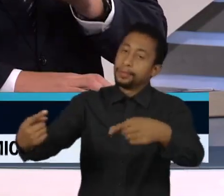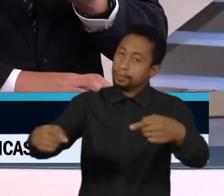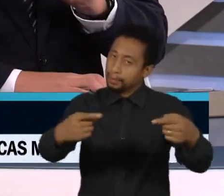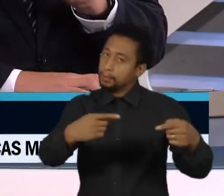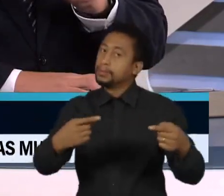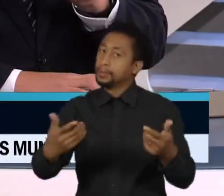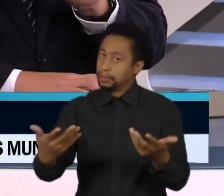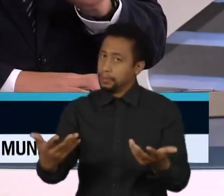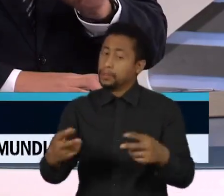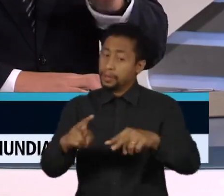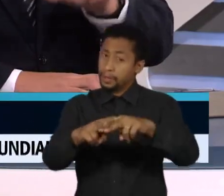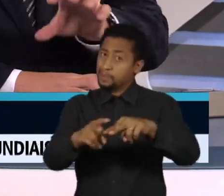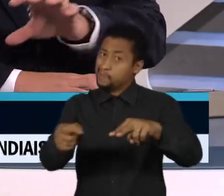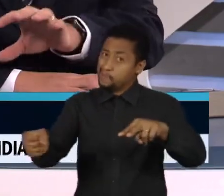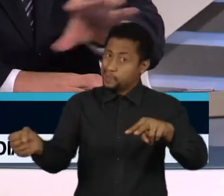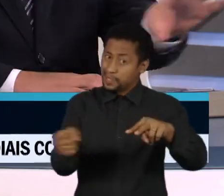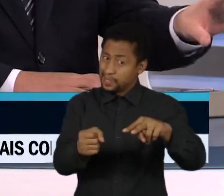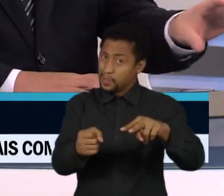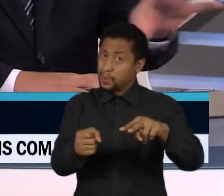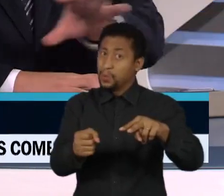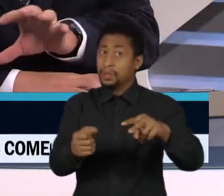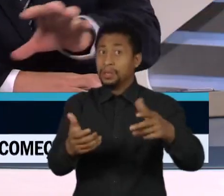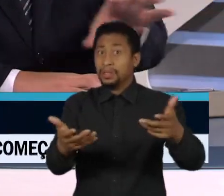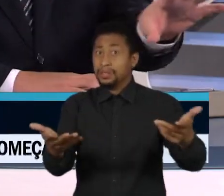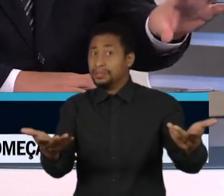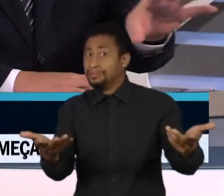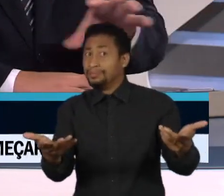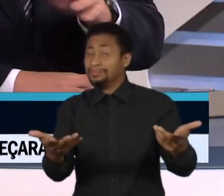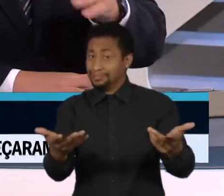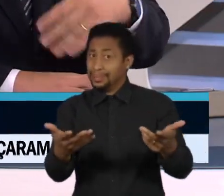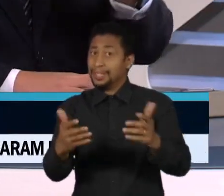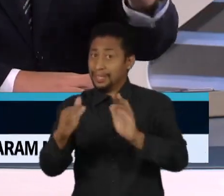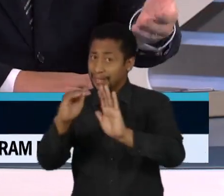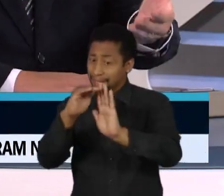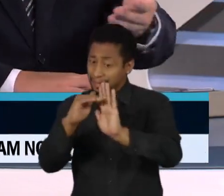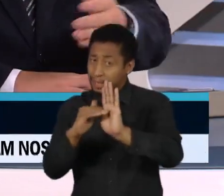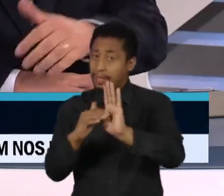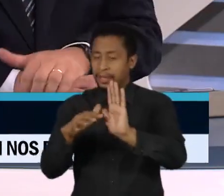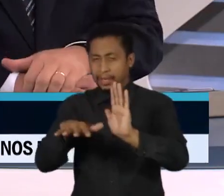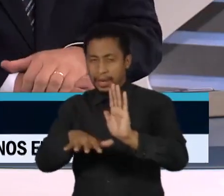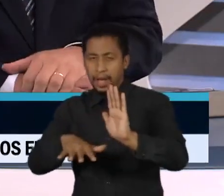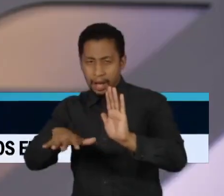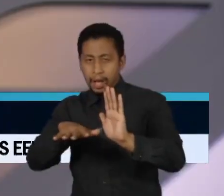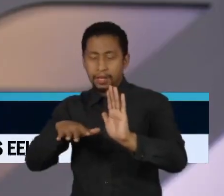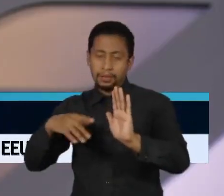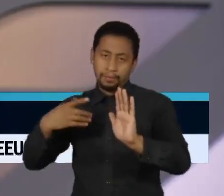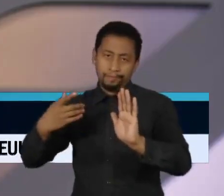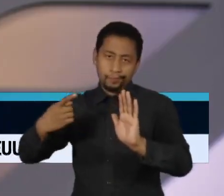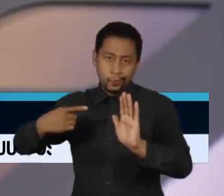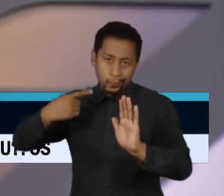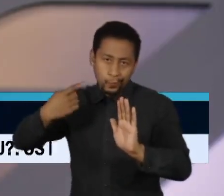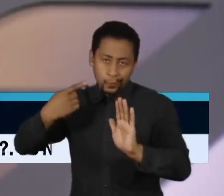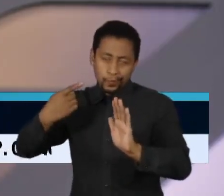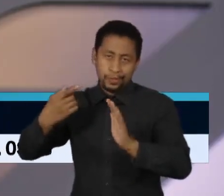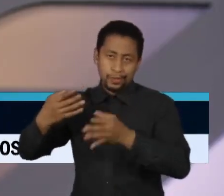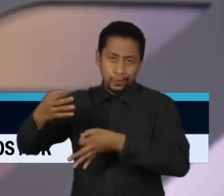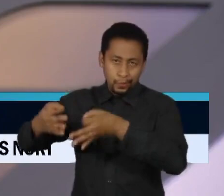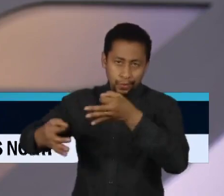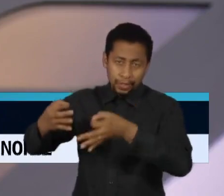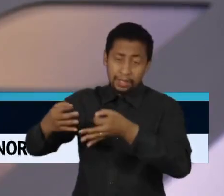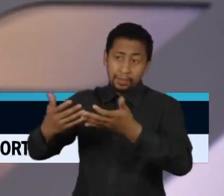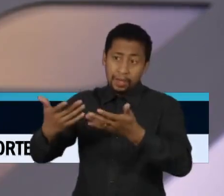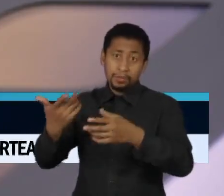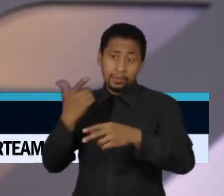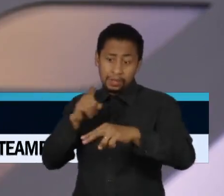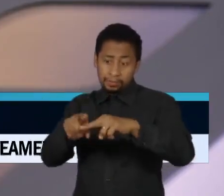prisão, ela ocupa um espaço no ordenamento, né, jurídico para responsabilizar alguém, né? Exato. Acho que a gente precisa